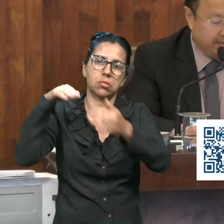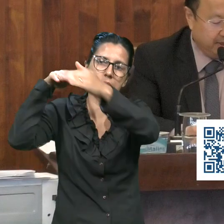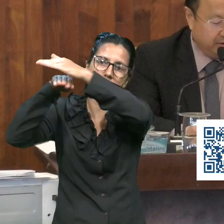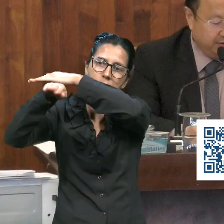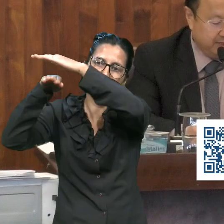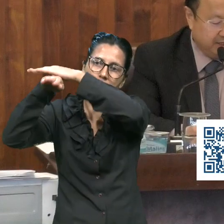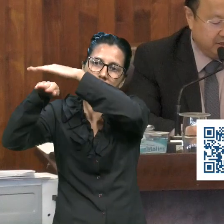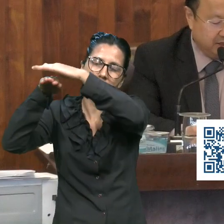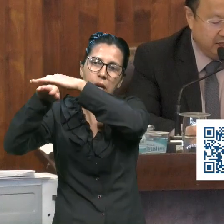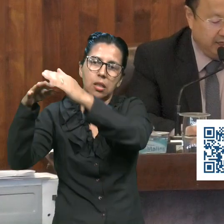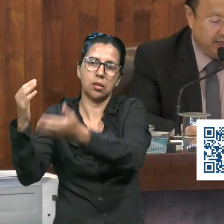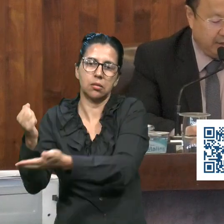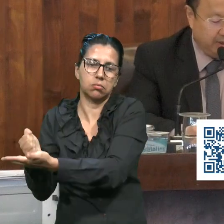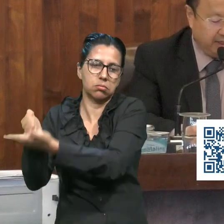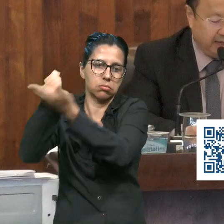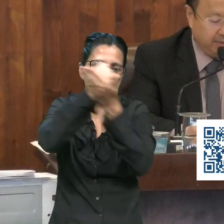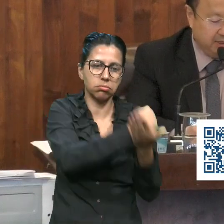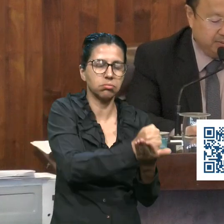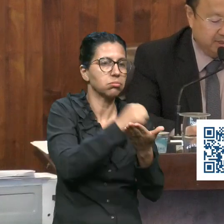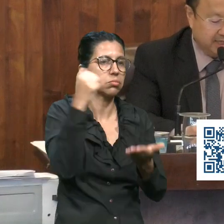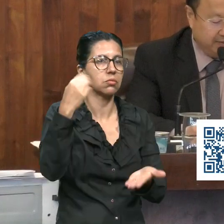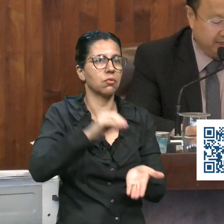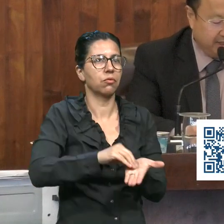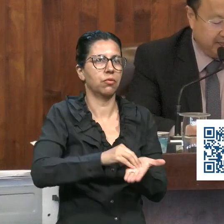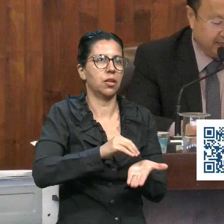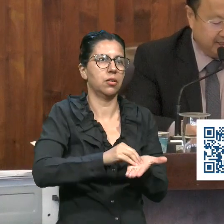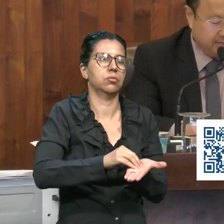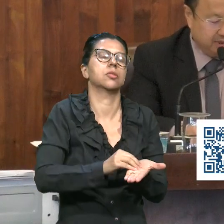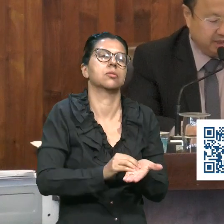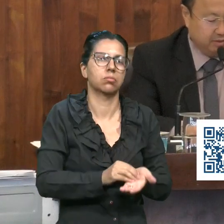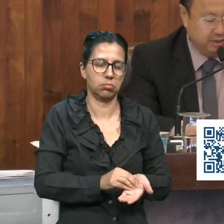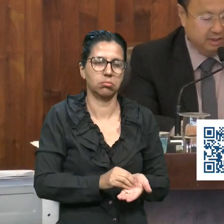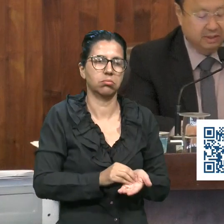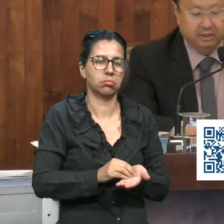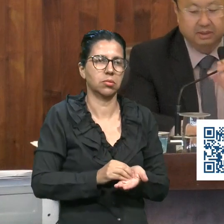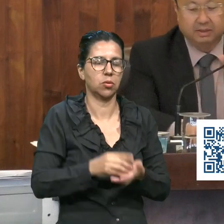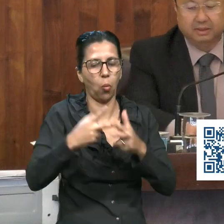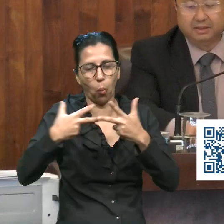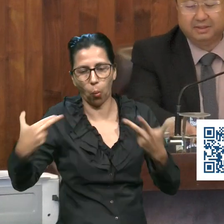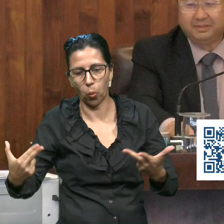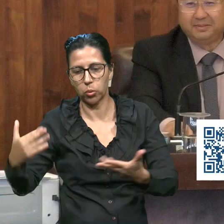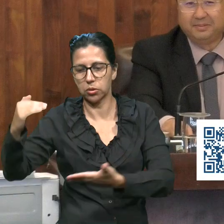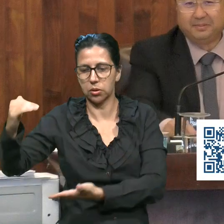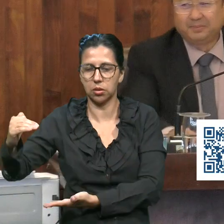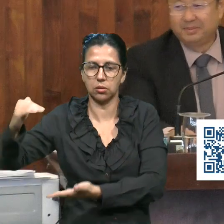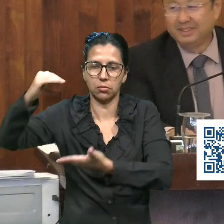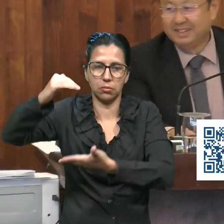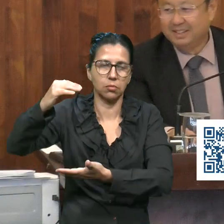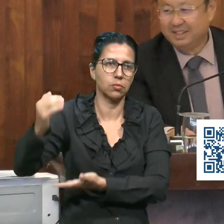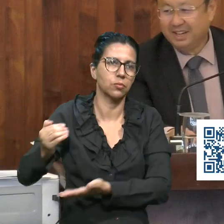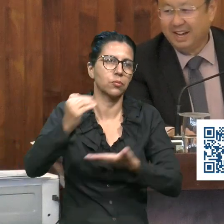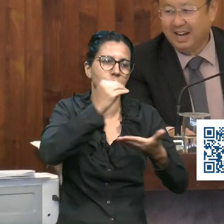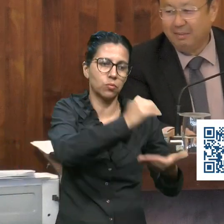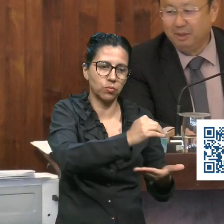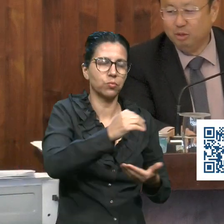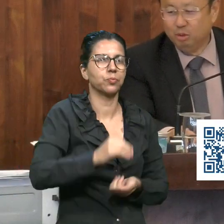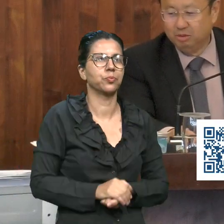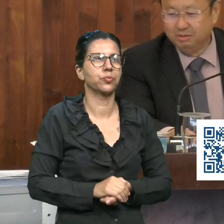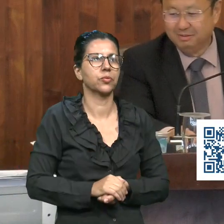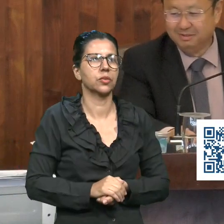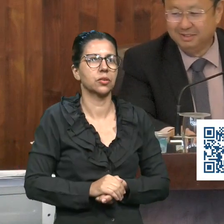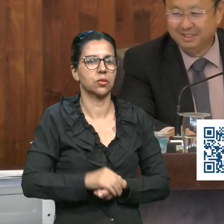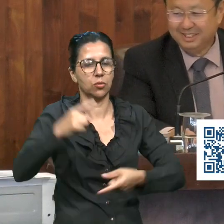descarregamento eficiente, e que é uma etapa indispensável na entrega das mercadorias. Em discussão o